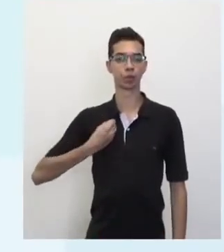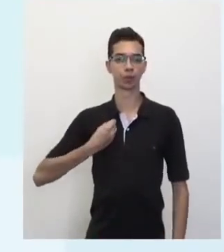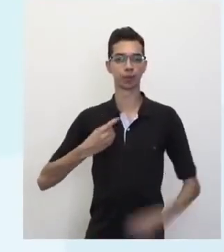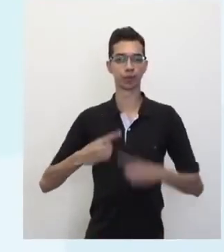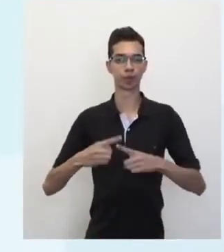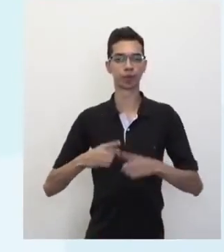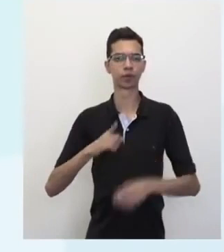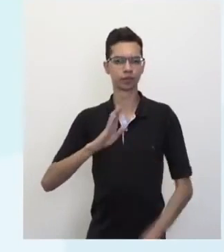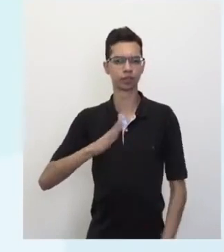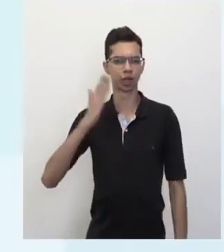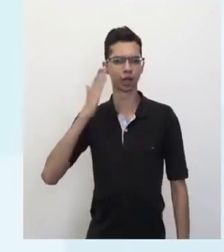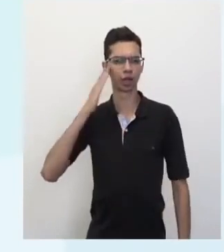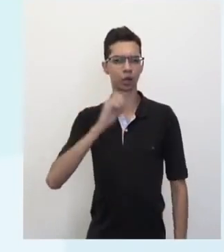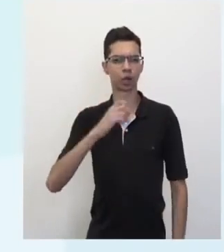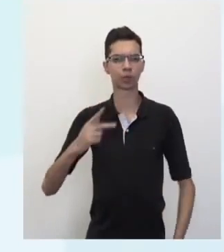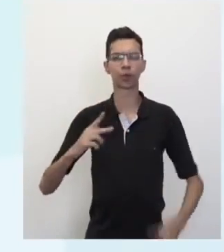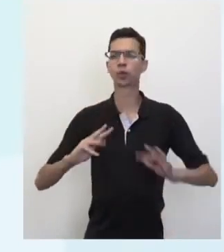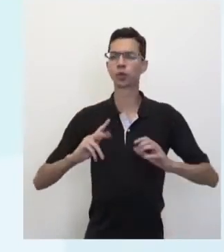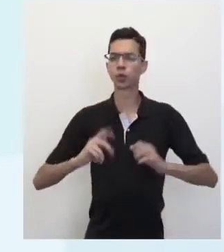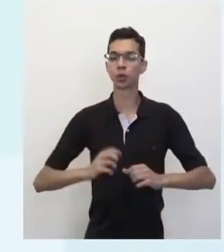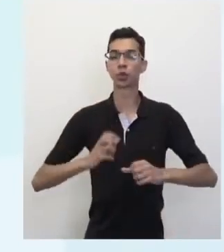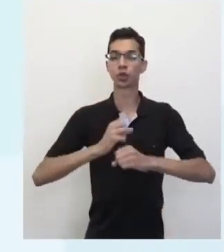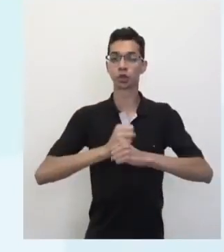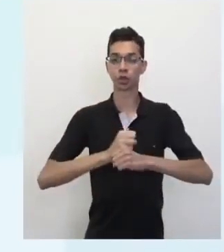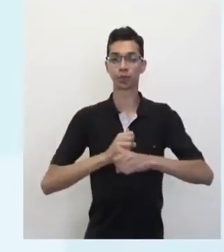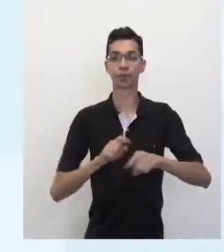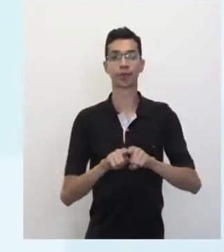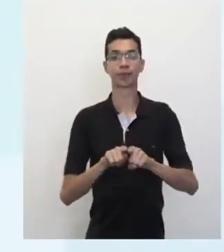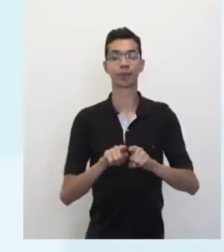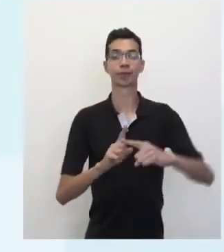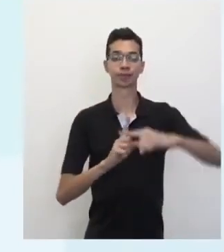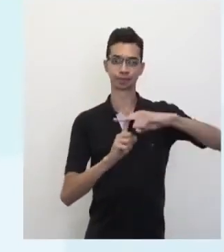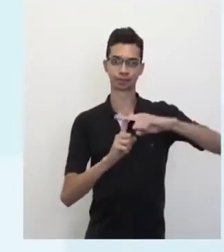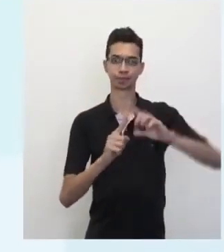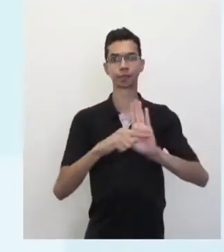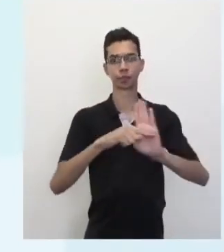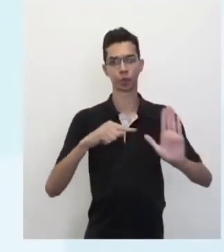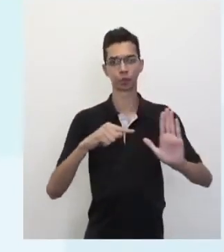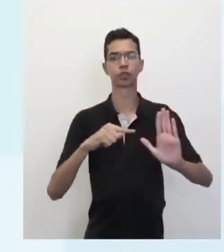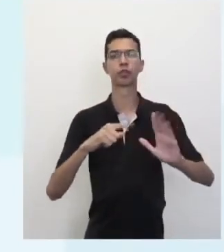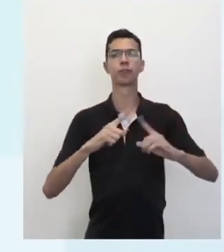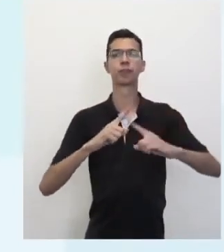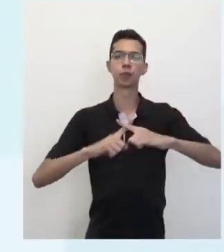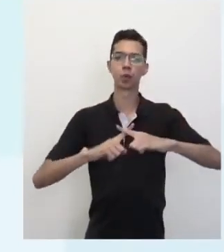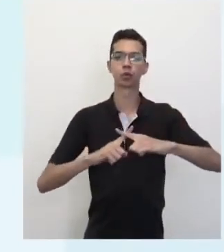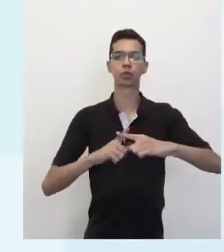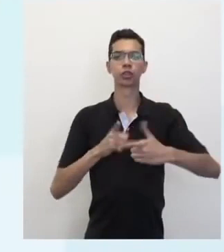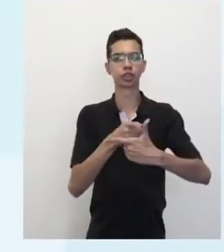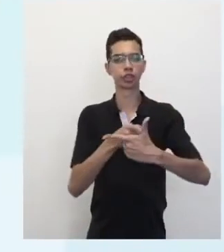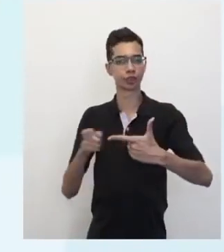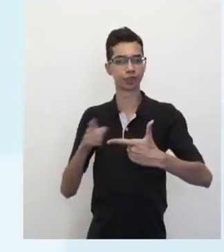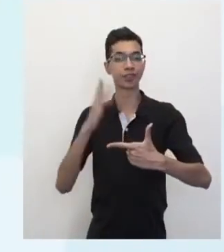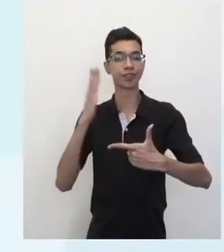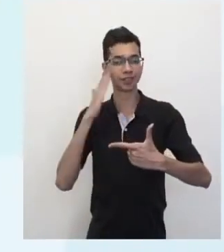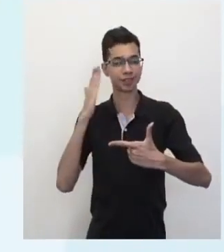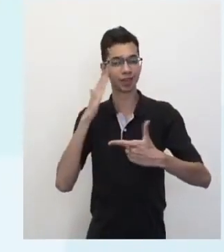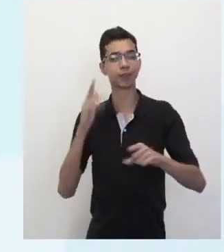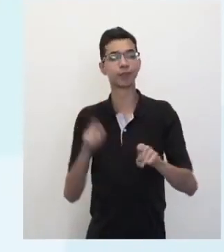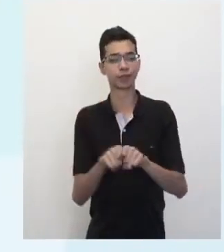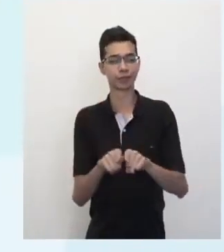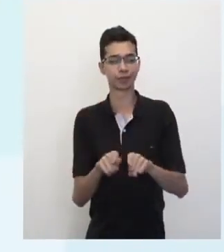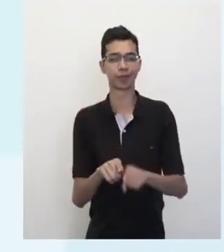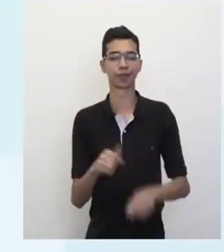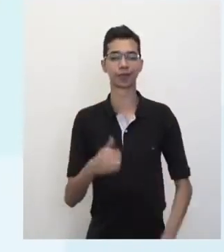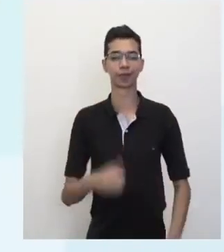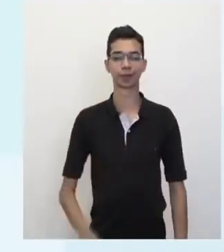operações. A gente sabe somar, subtrair, multiplicar e dividir, que é uma forma de multiplicar. A gente sabe potência, que também é